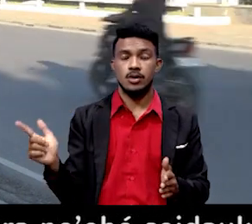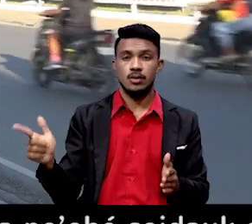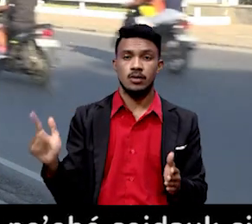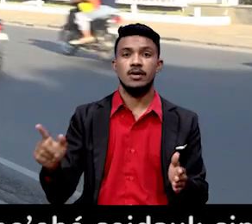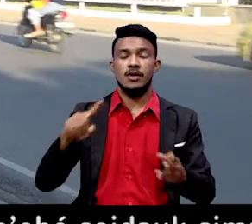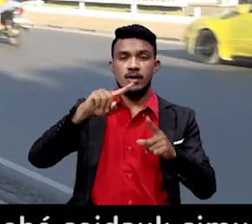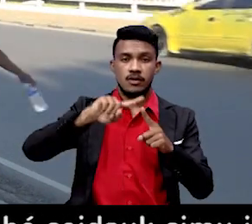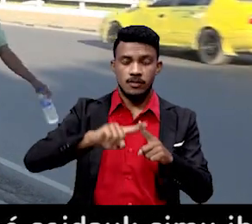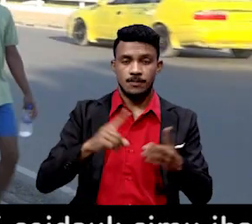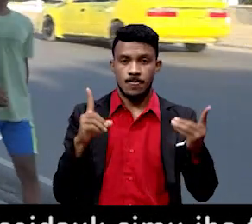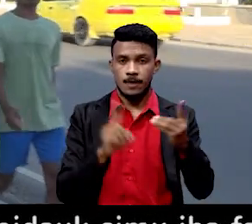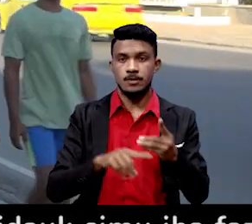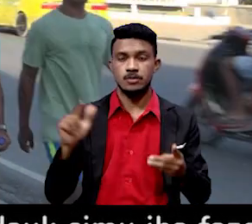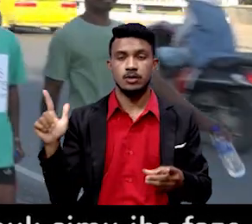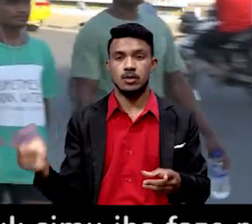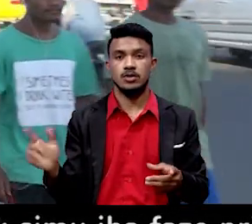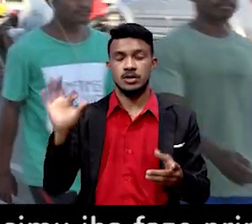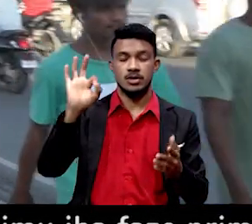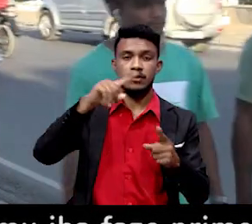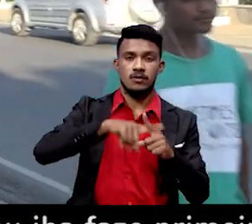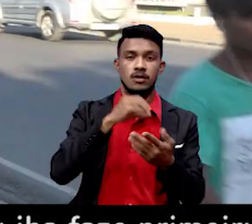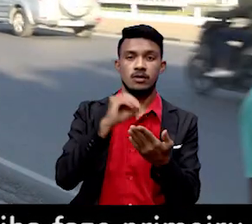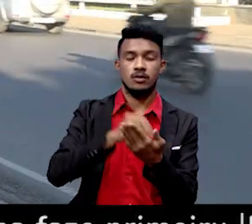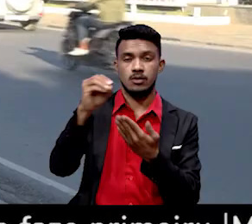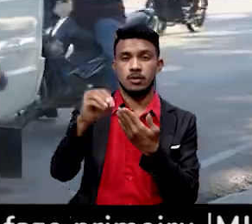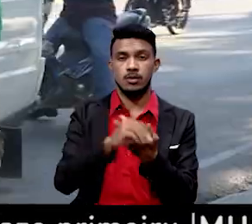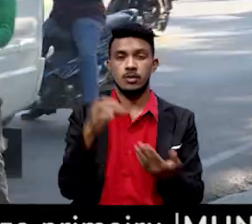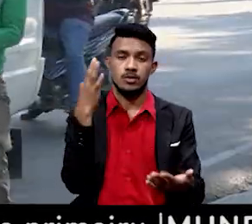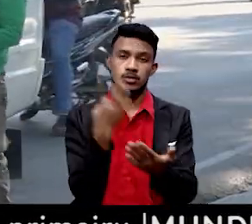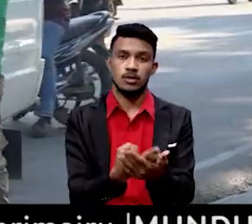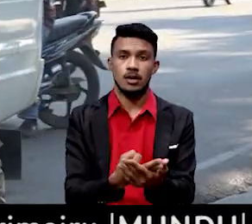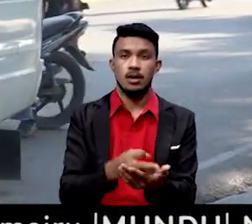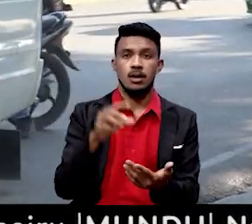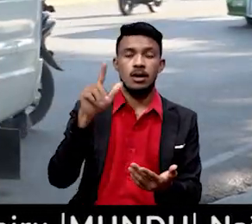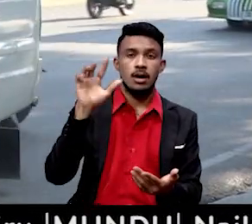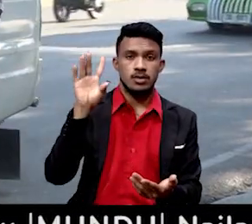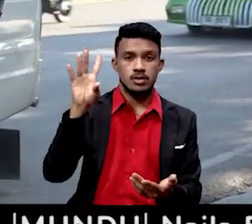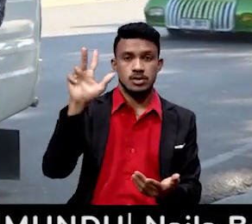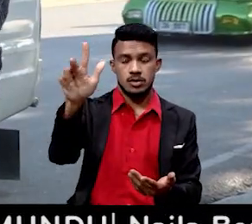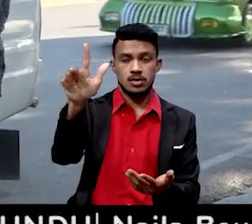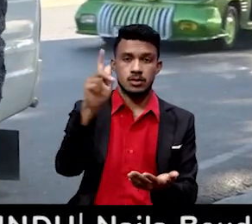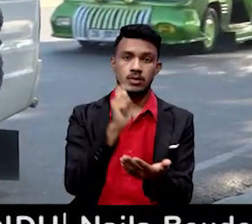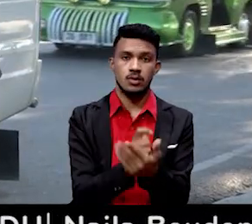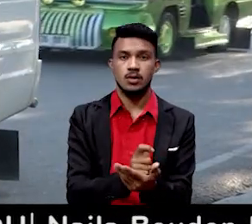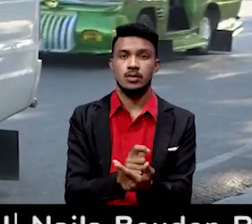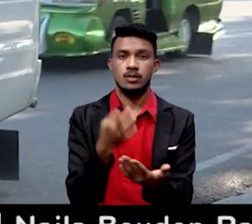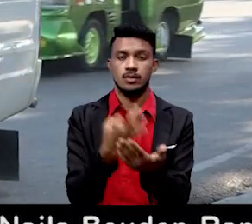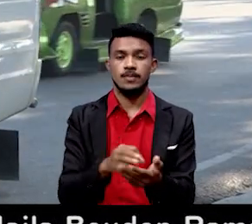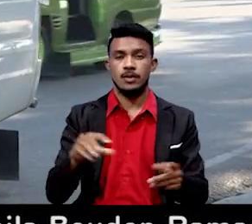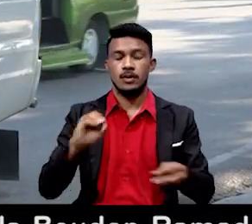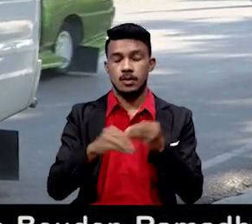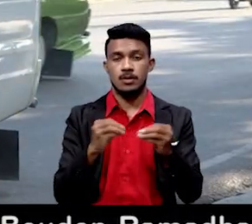outubro. Orçamento Geral Estado ne aloca tocam a tostolo recém ba medidas contra surto